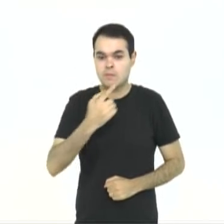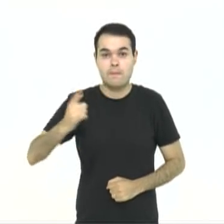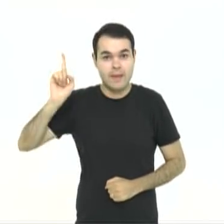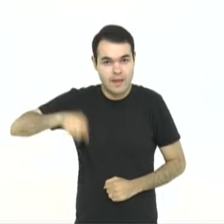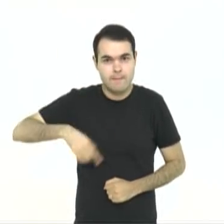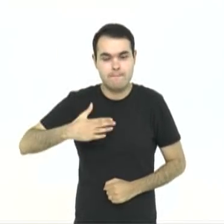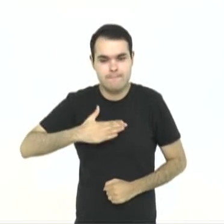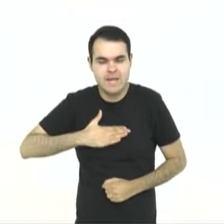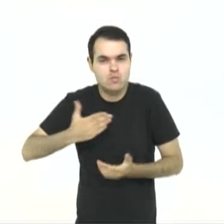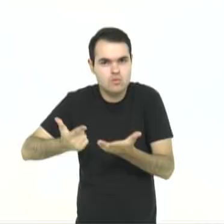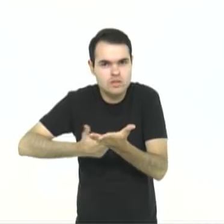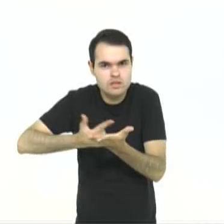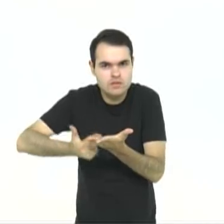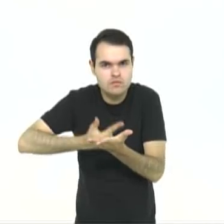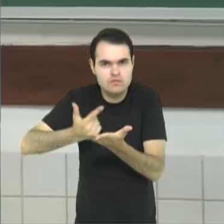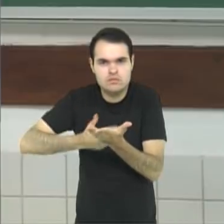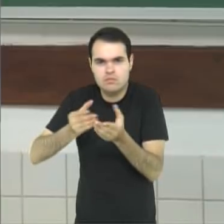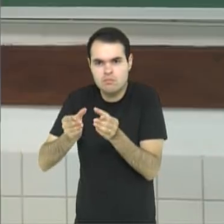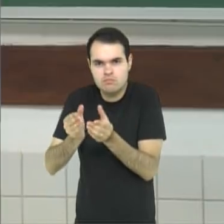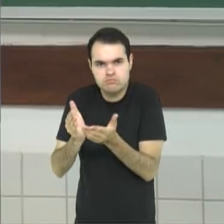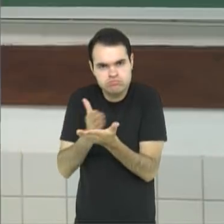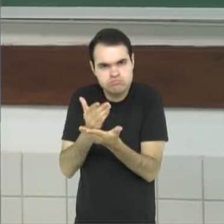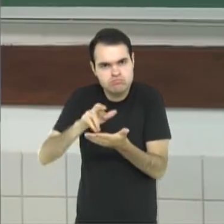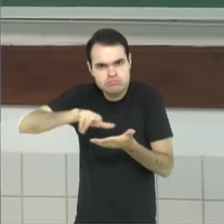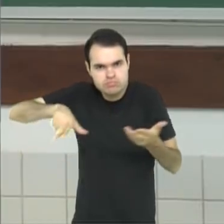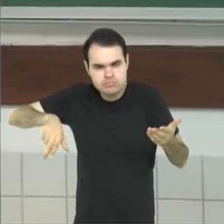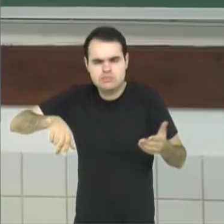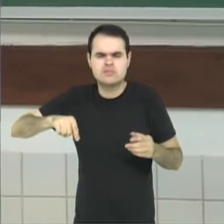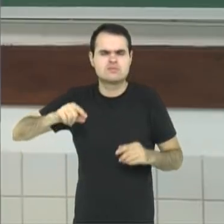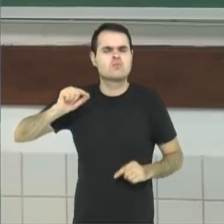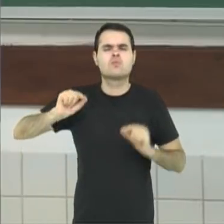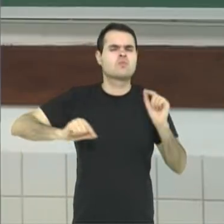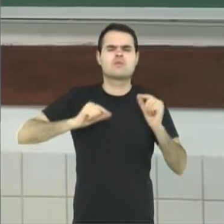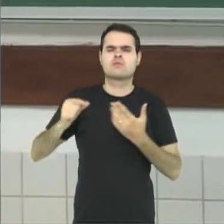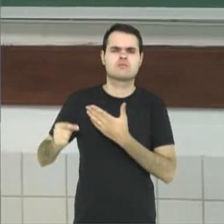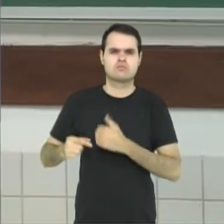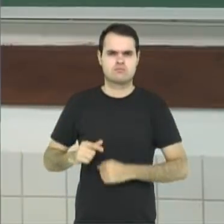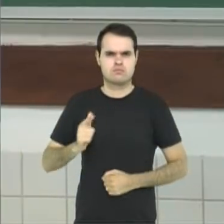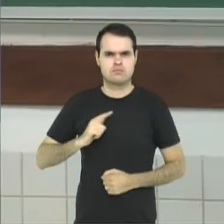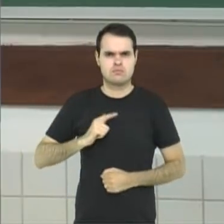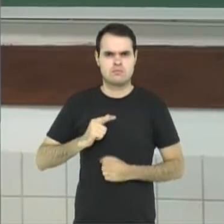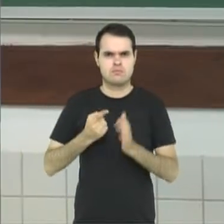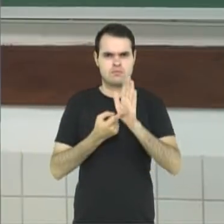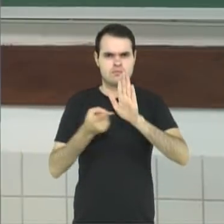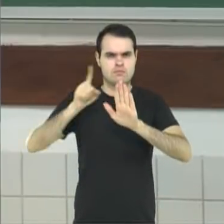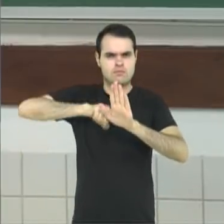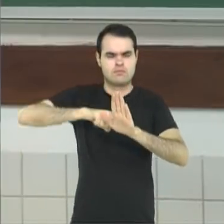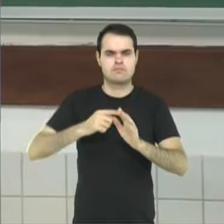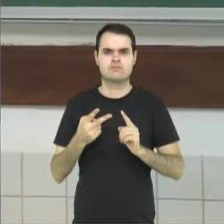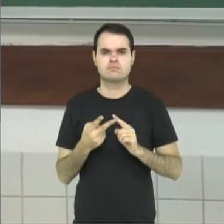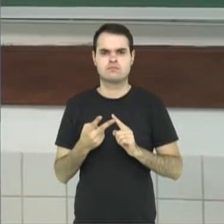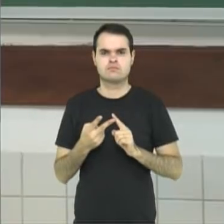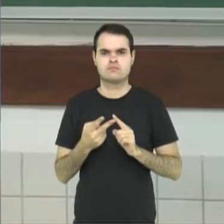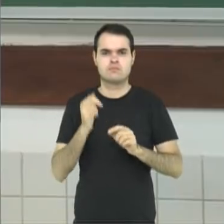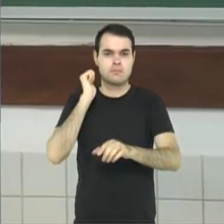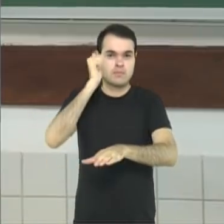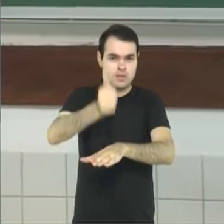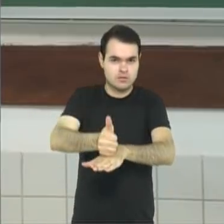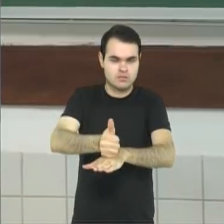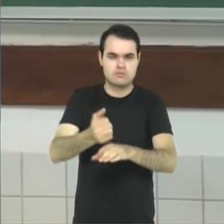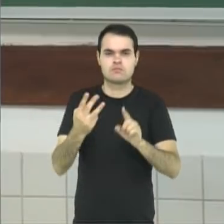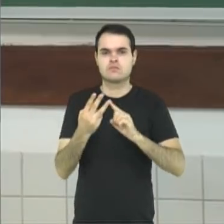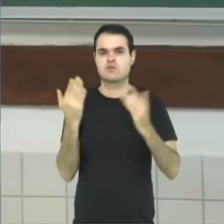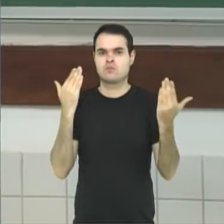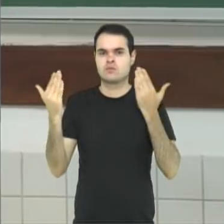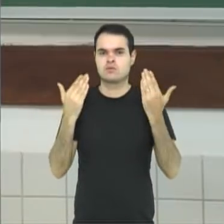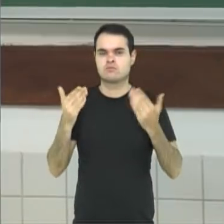livros. Vocês se lembram quando a gente estudou figuras de linguagem? Será que a gente tem aqui uma metáfora, uma metonímia ou uma comparação?